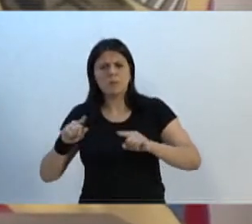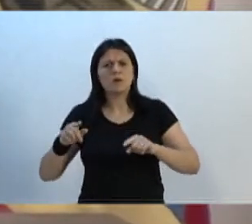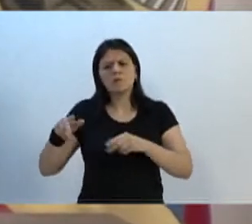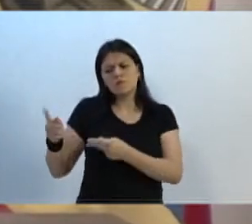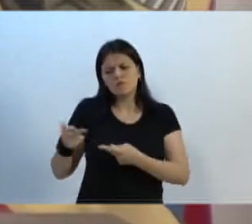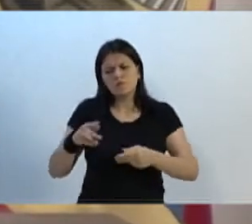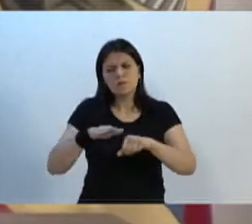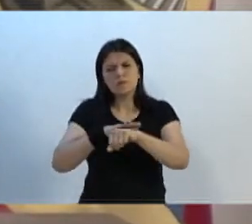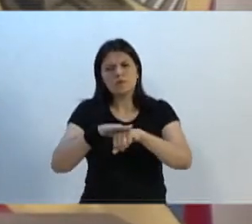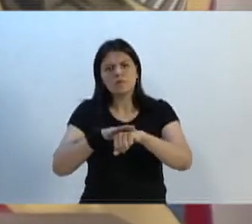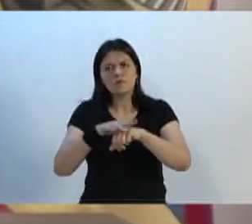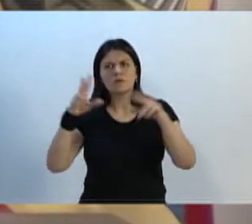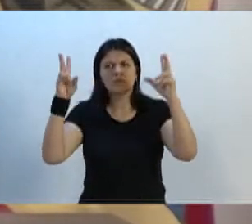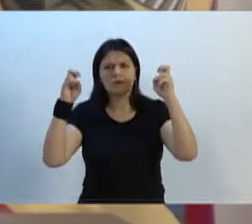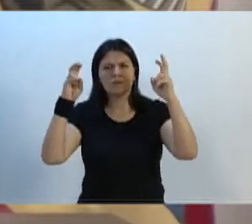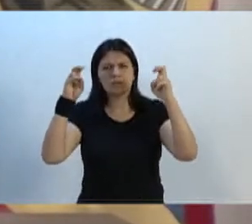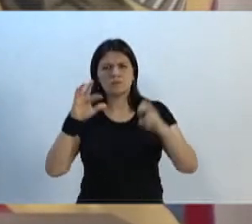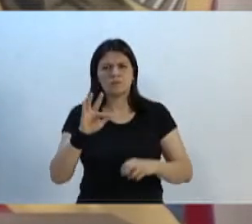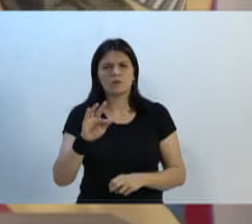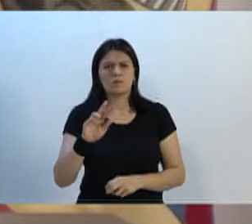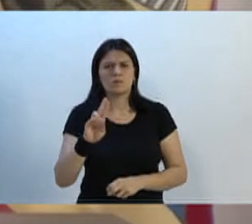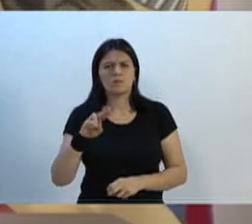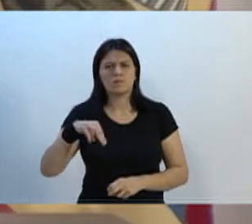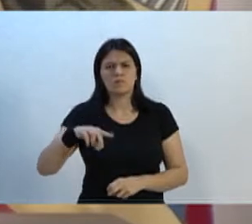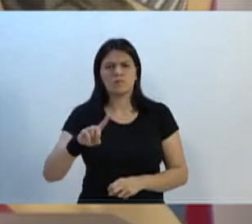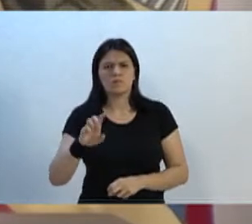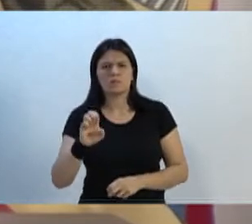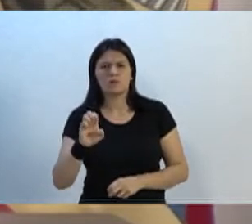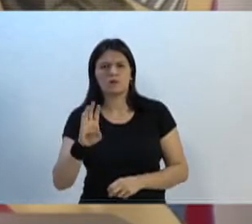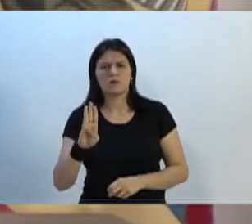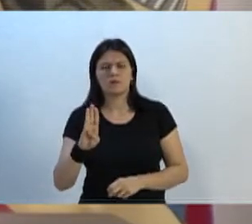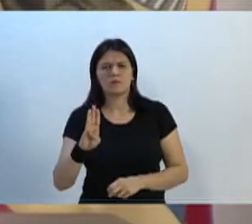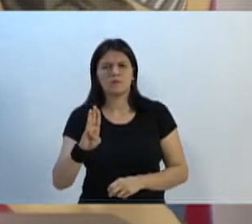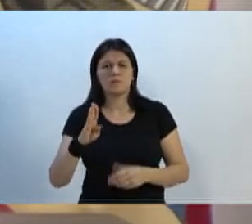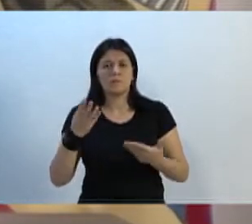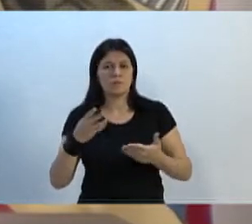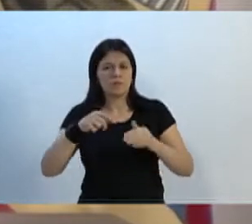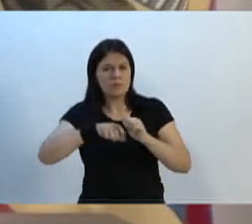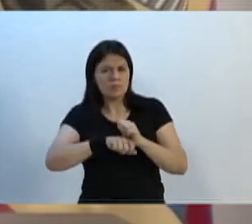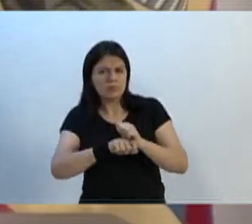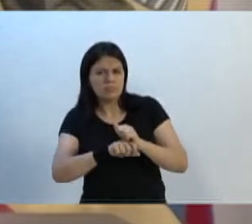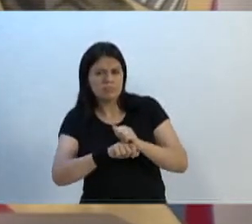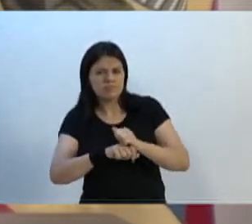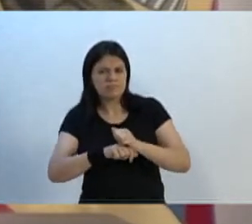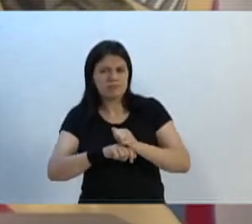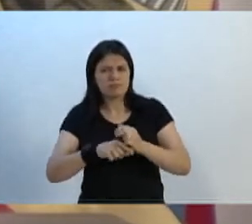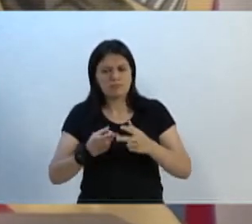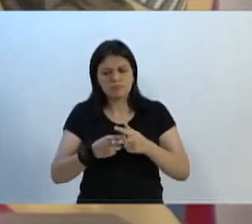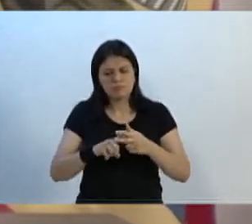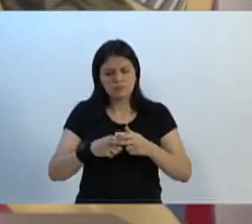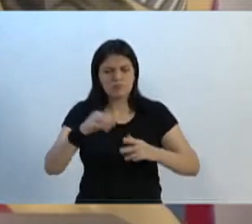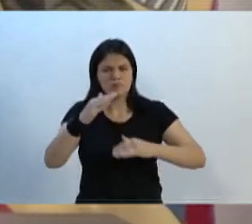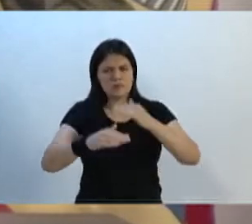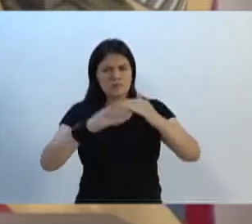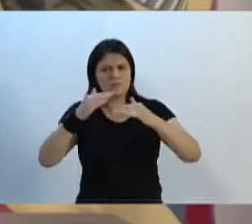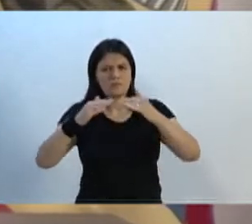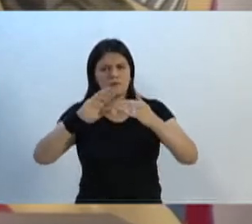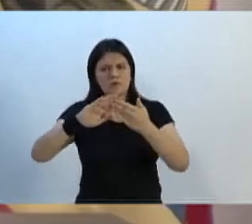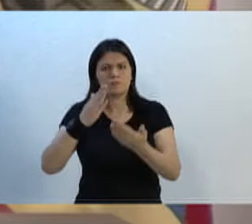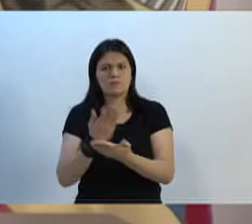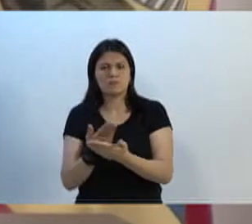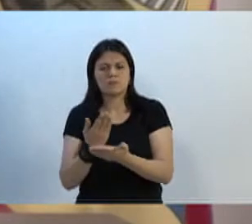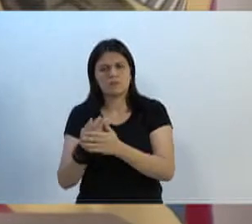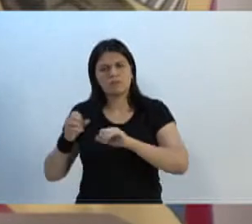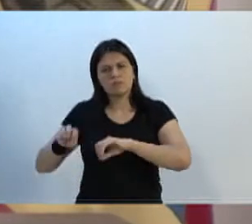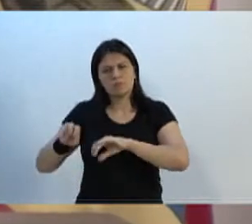sobre o fundeb o fundeb é o fundo de manutenção e Desenvolvimento da Educação Básica e de valorização